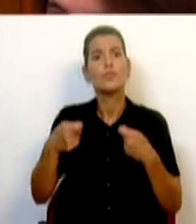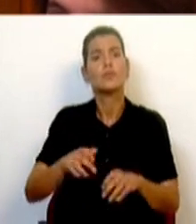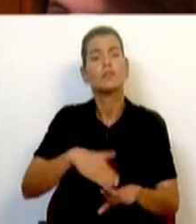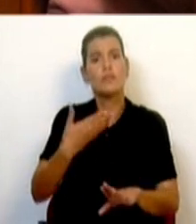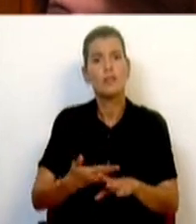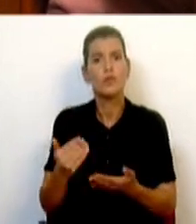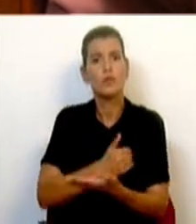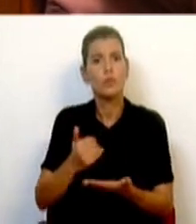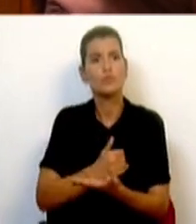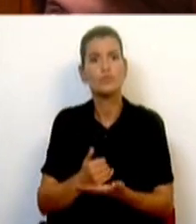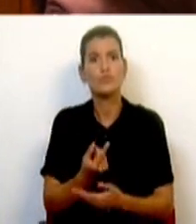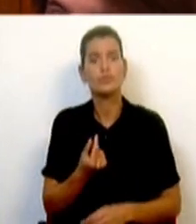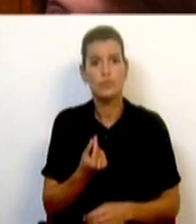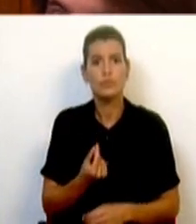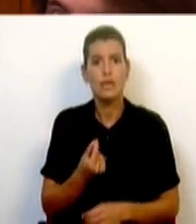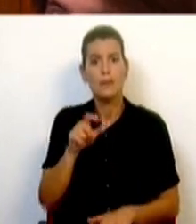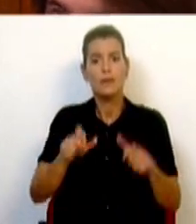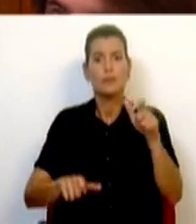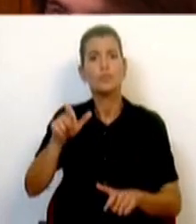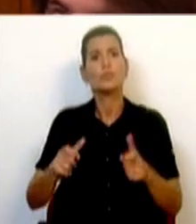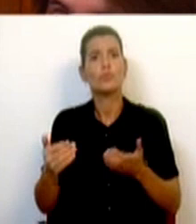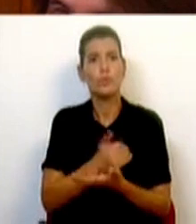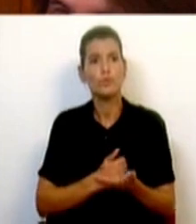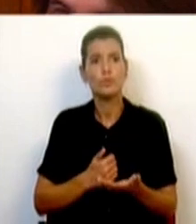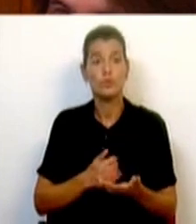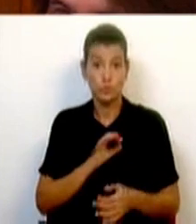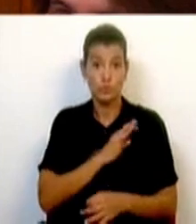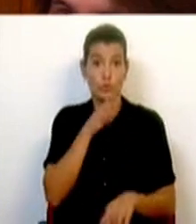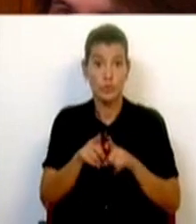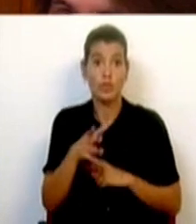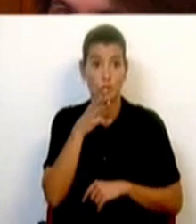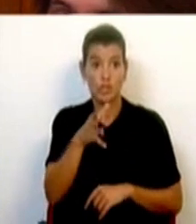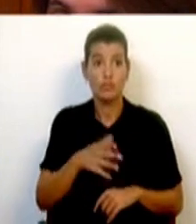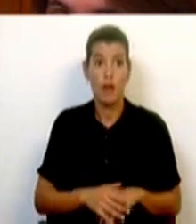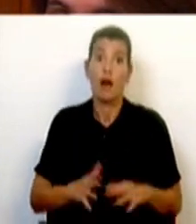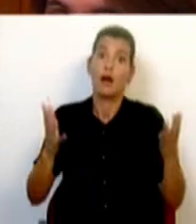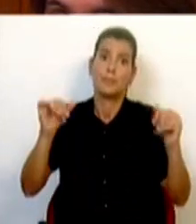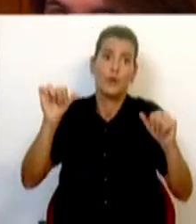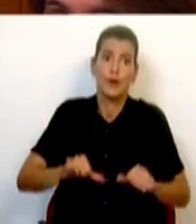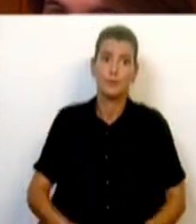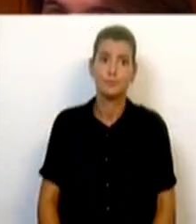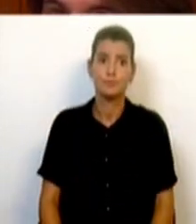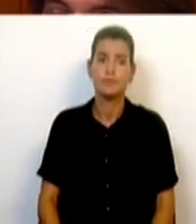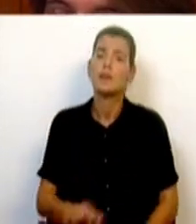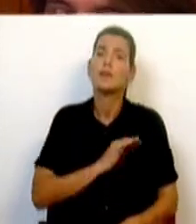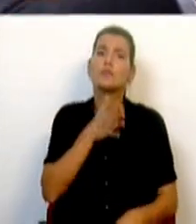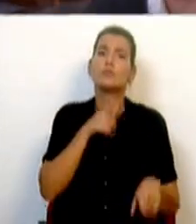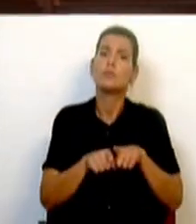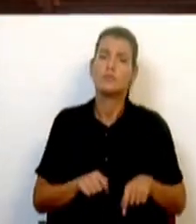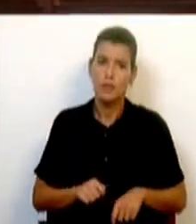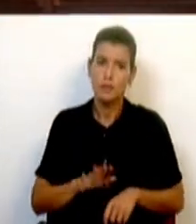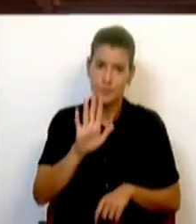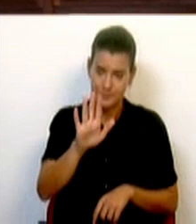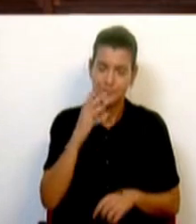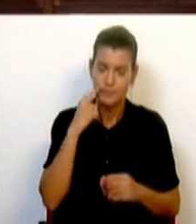investimento de recursos financeiros e de recursos humanos. O Sr. Deputado diz, está tudo pior. Sr. Deputado,